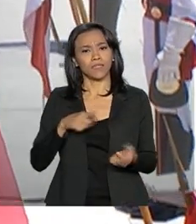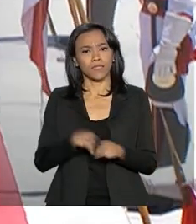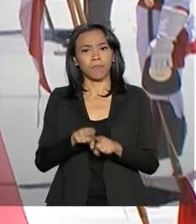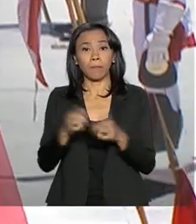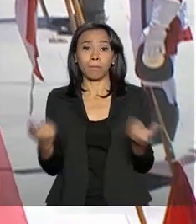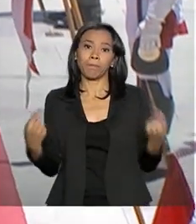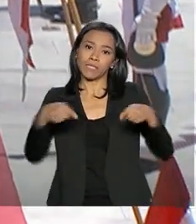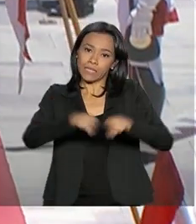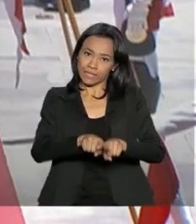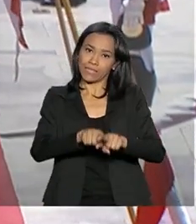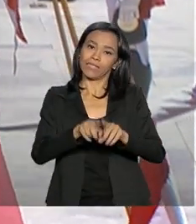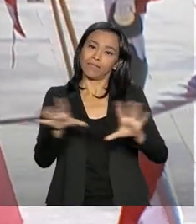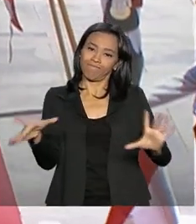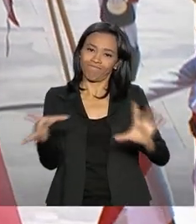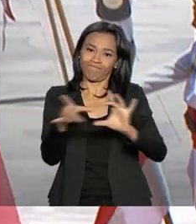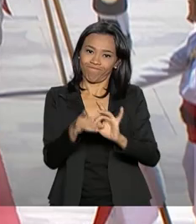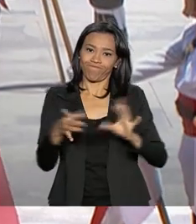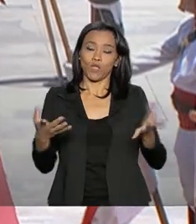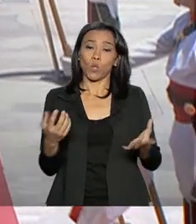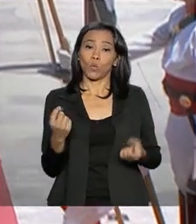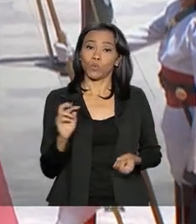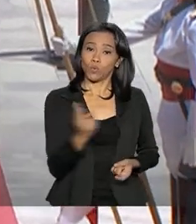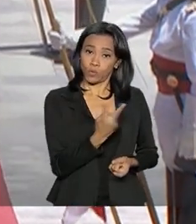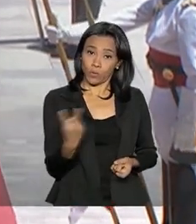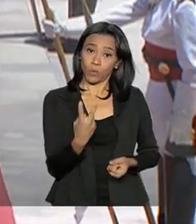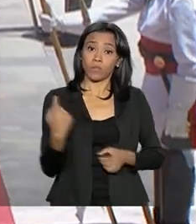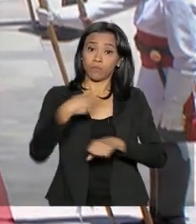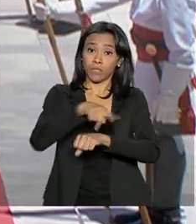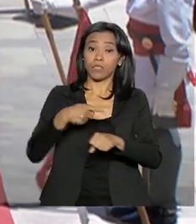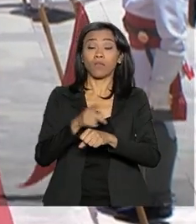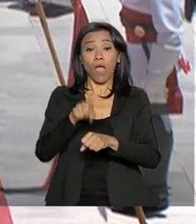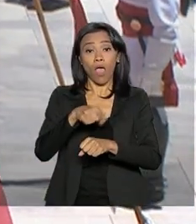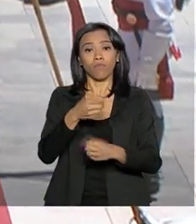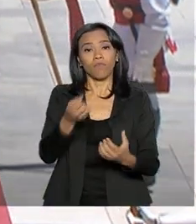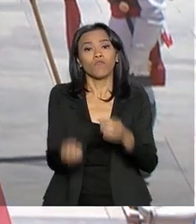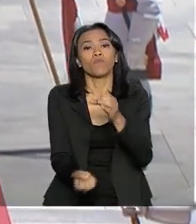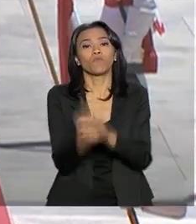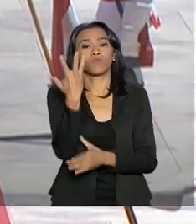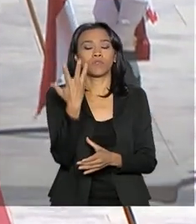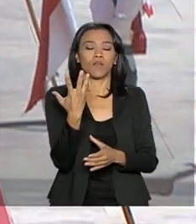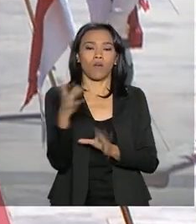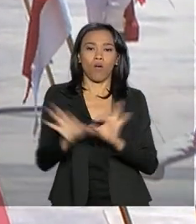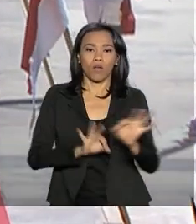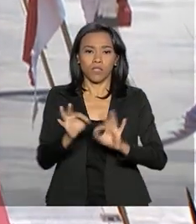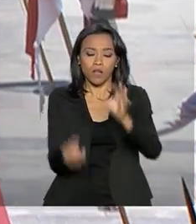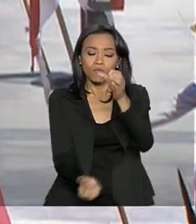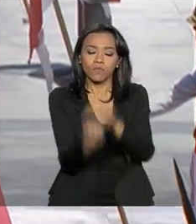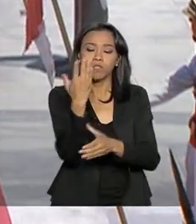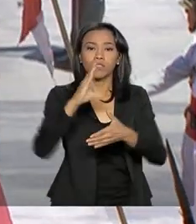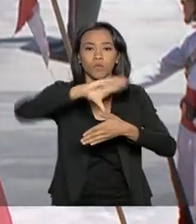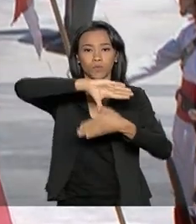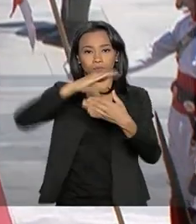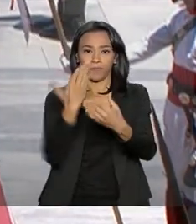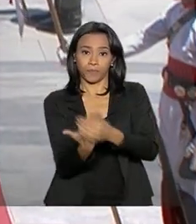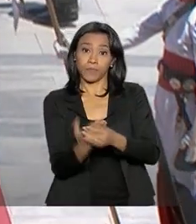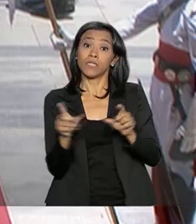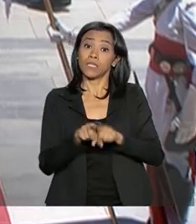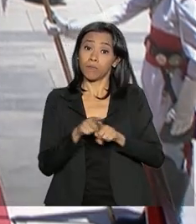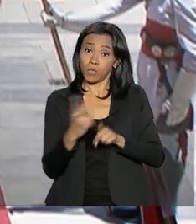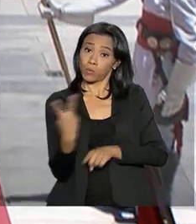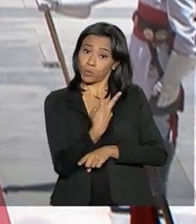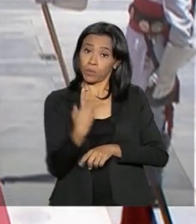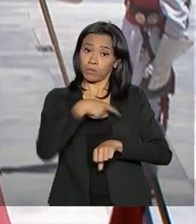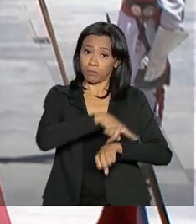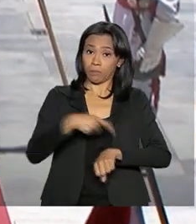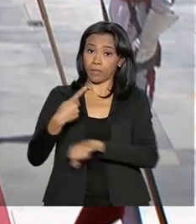da região. Brasil e Argentina são sócios fundadores do Mercosul e fazem parte também do G20, que